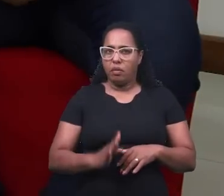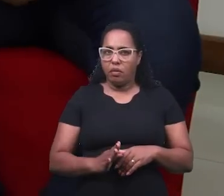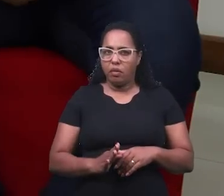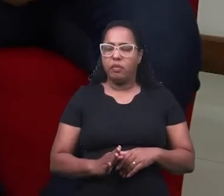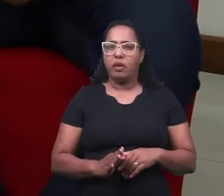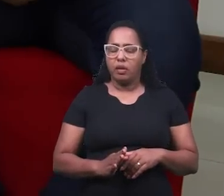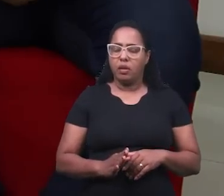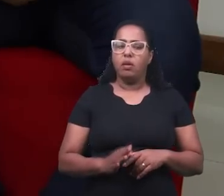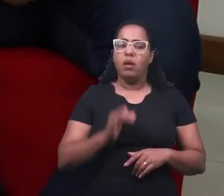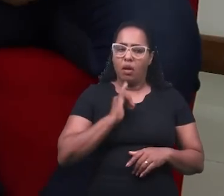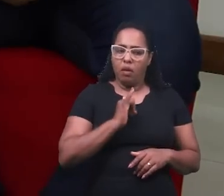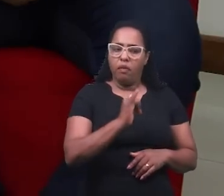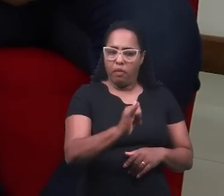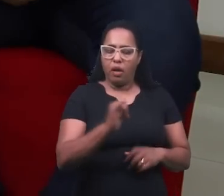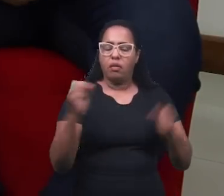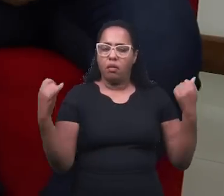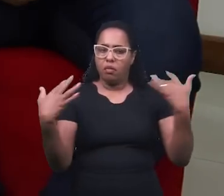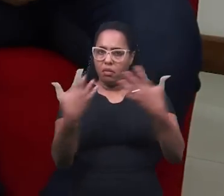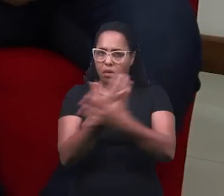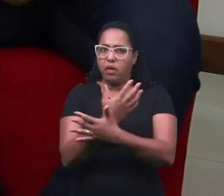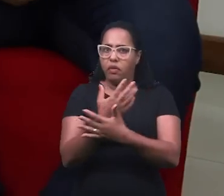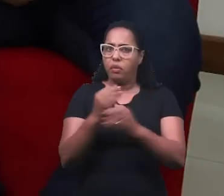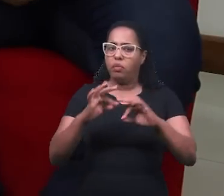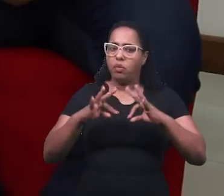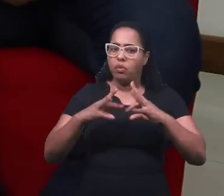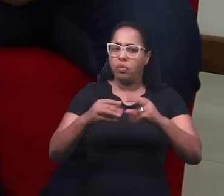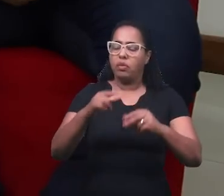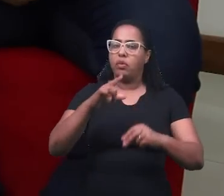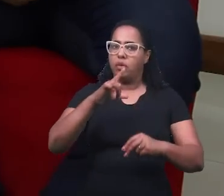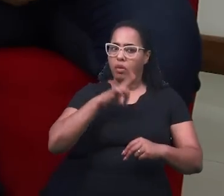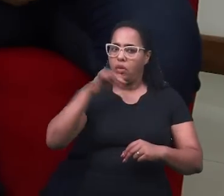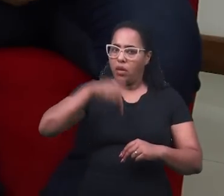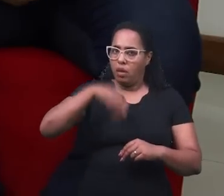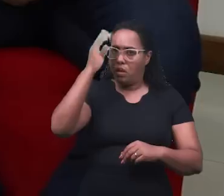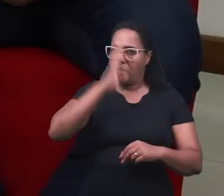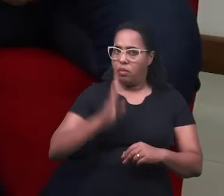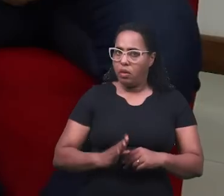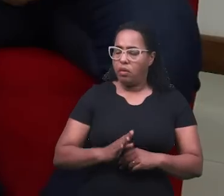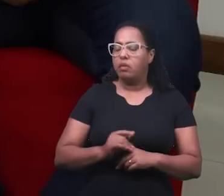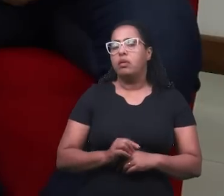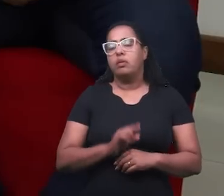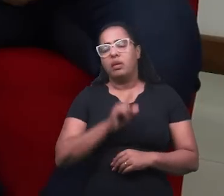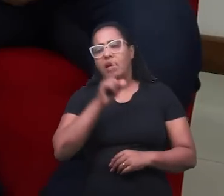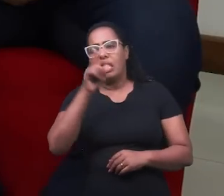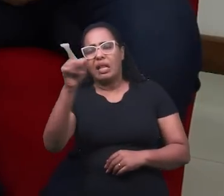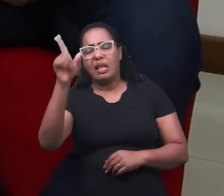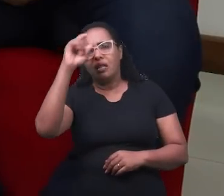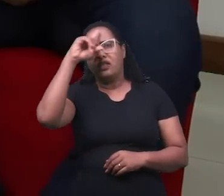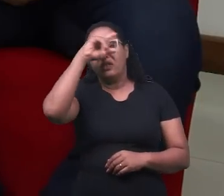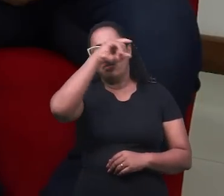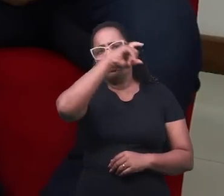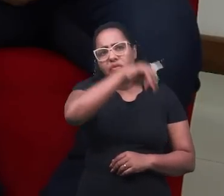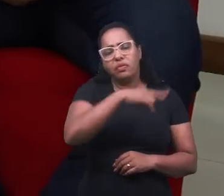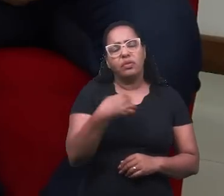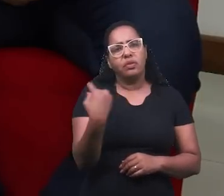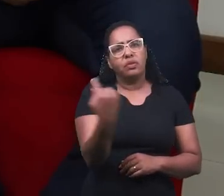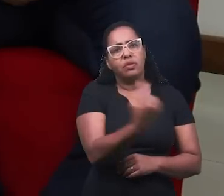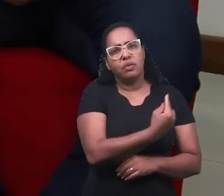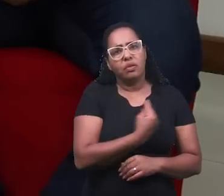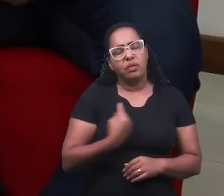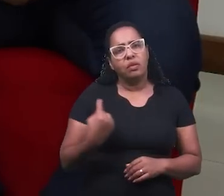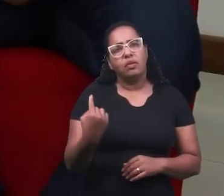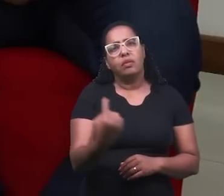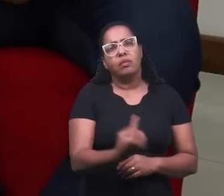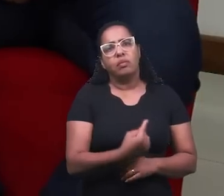que glorifique muito ao Senhor por tudo isso que nós temos aqui. E quando nós chegamos lá, foi muito difícil para nós,